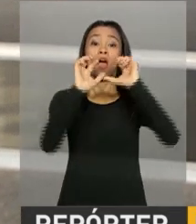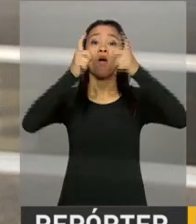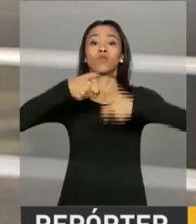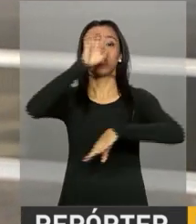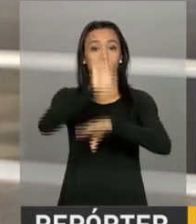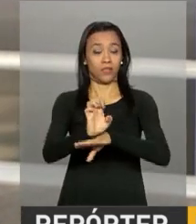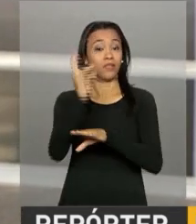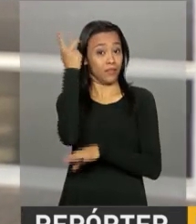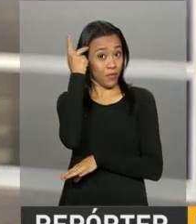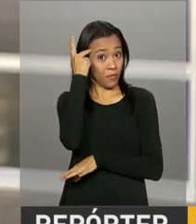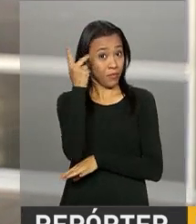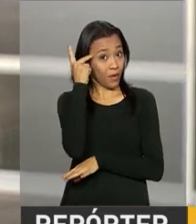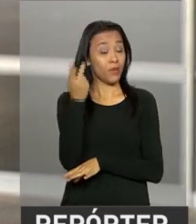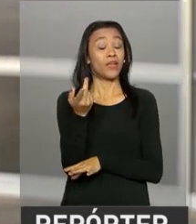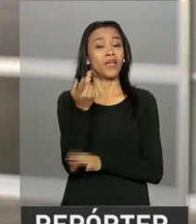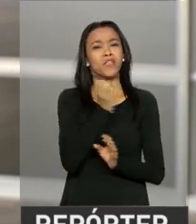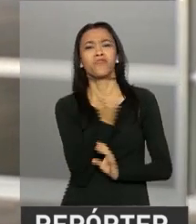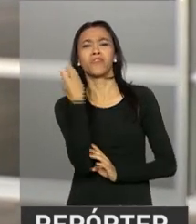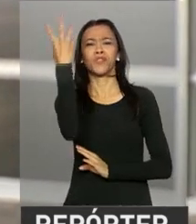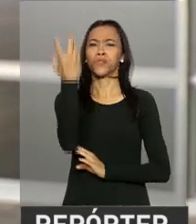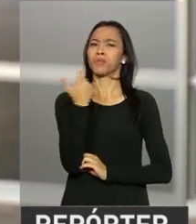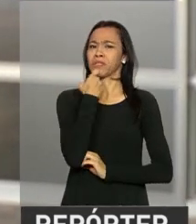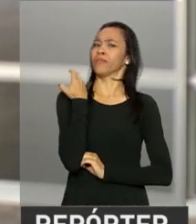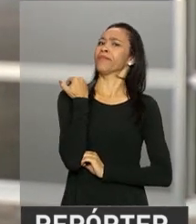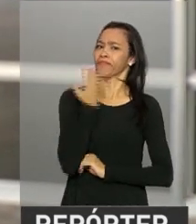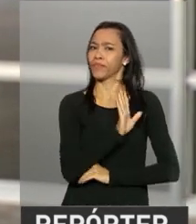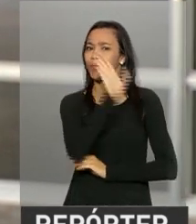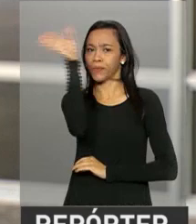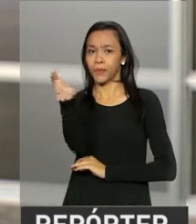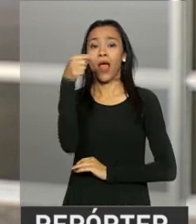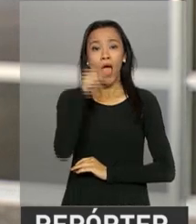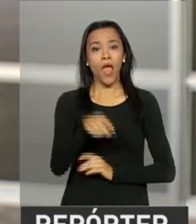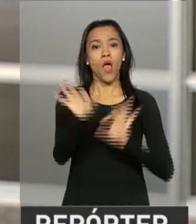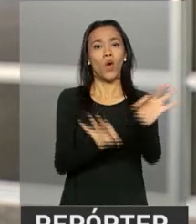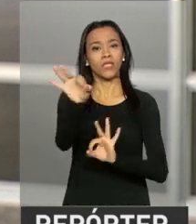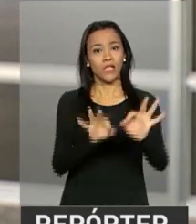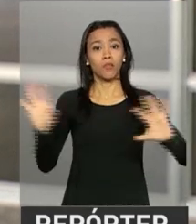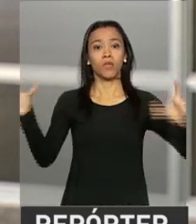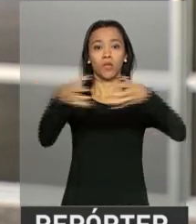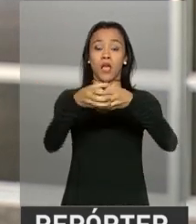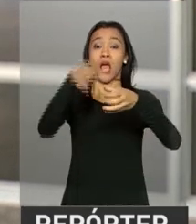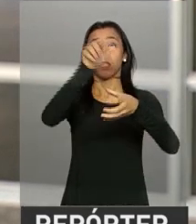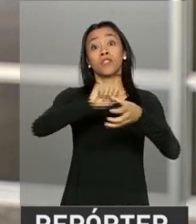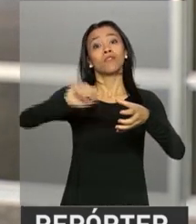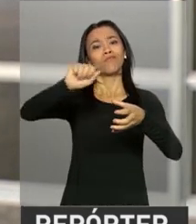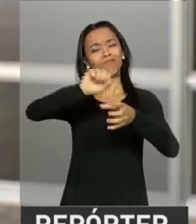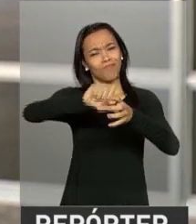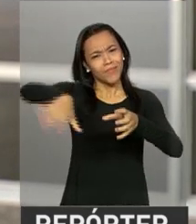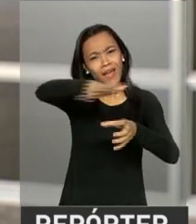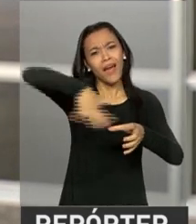Paulo, cidade onde ele está desde a última sexta-feira. Esse evento é promovido pela Sociedade Rural Brasileira e é o maior